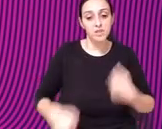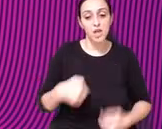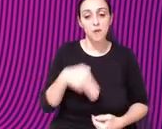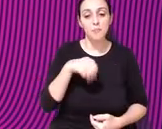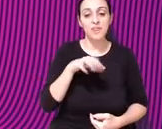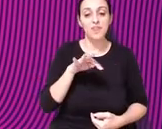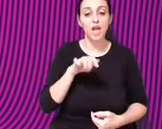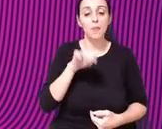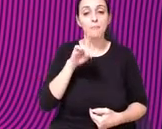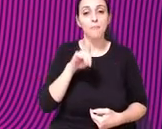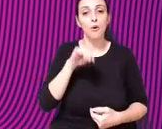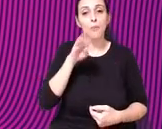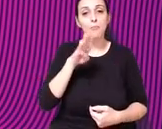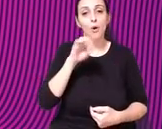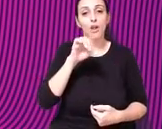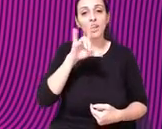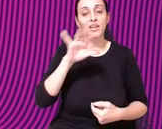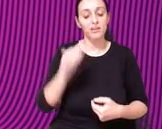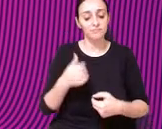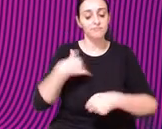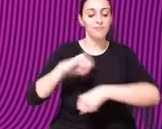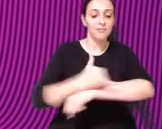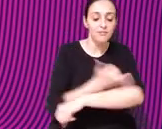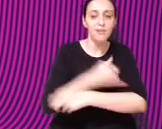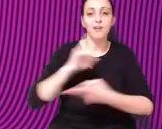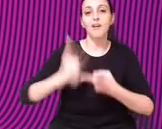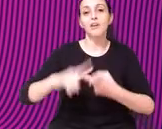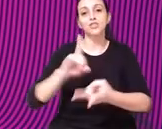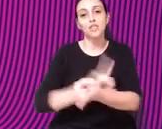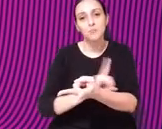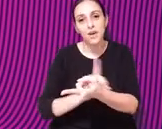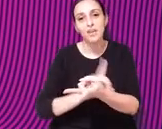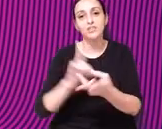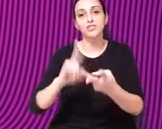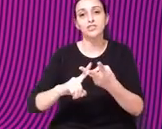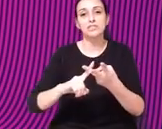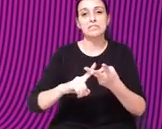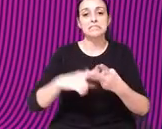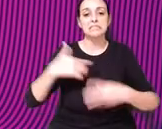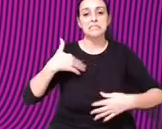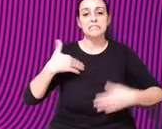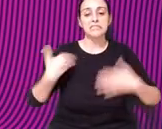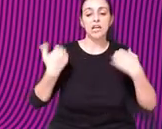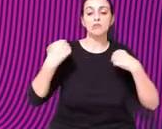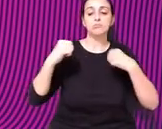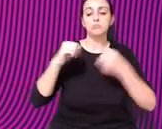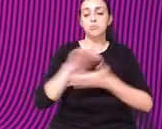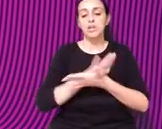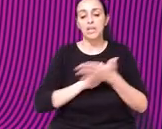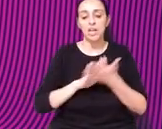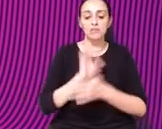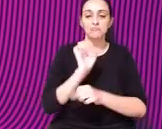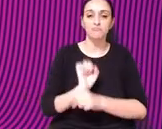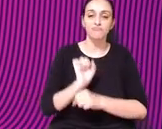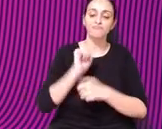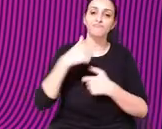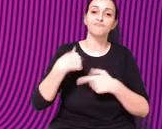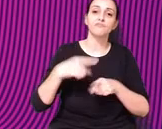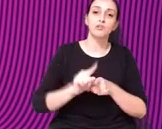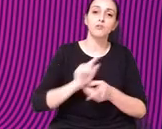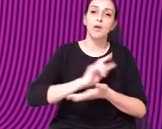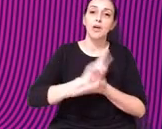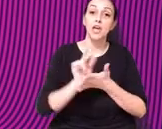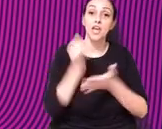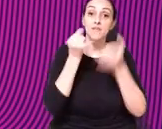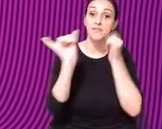da obesidade, do sedentarismo e, obviamente, dos aspectos da cardio-oncologia. E, obviamente, nós vivemos